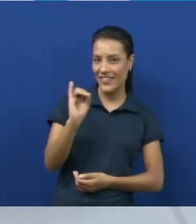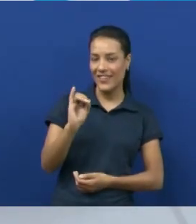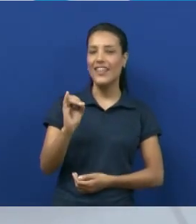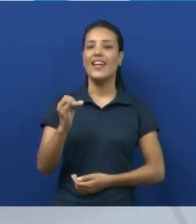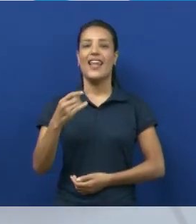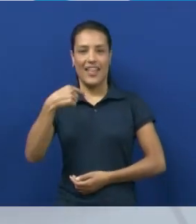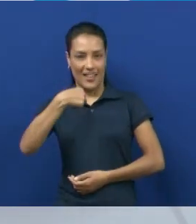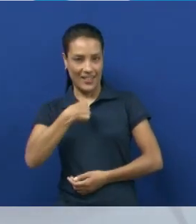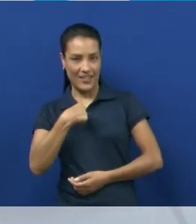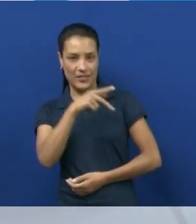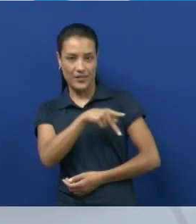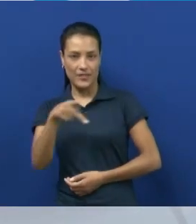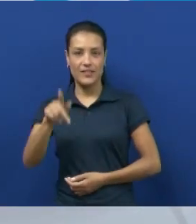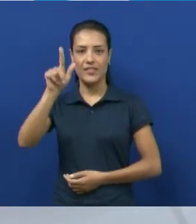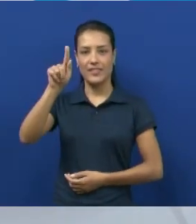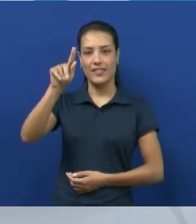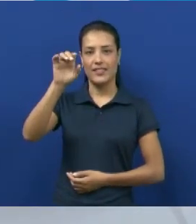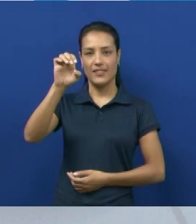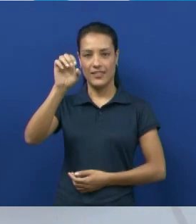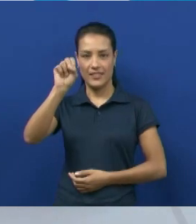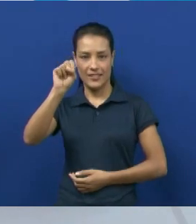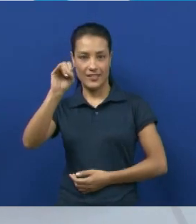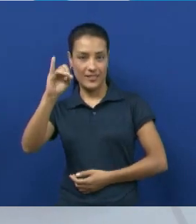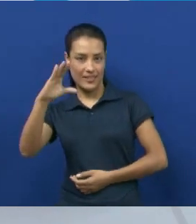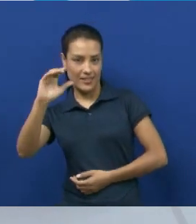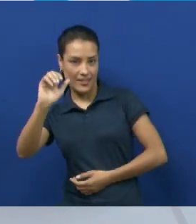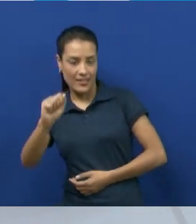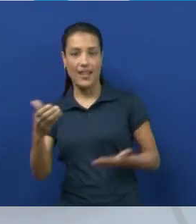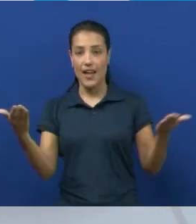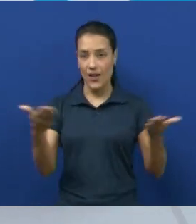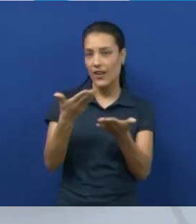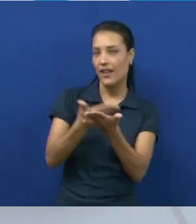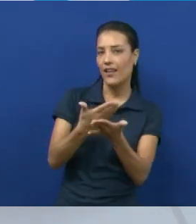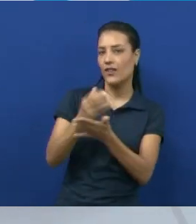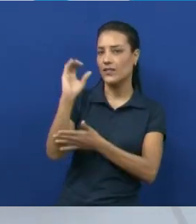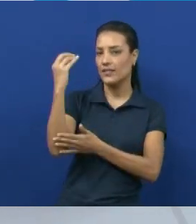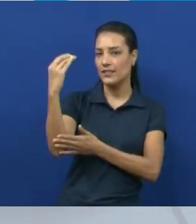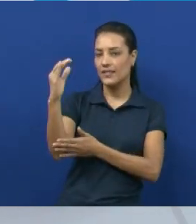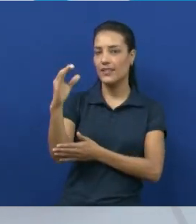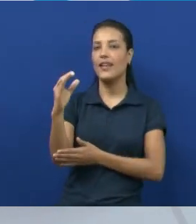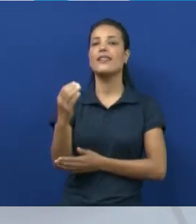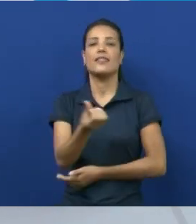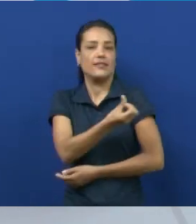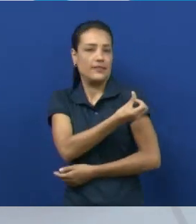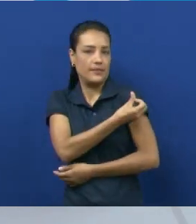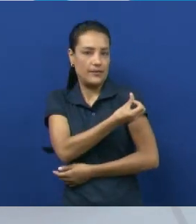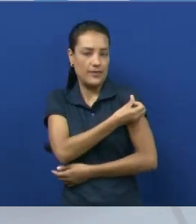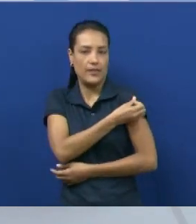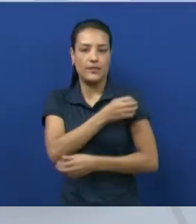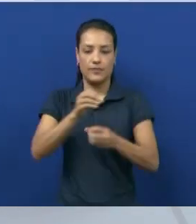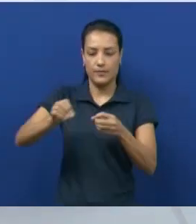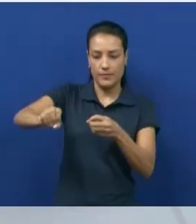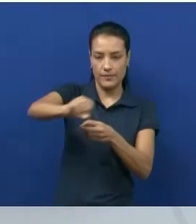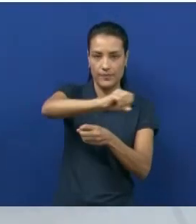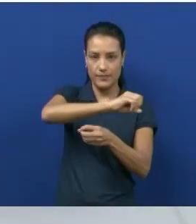eu sou a professora Jéssica e agora nós vamos ter aula de ciências do 6º ano sobre o Sistema Solar. Vamos lá?